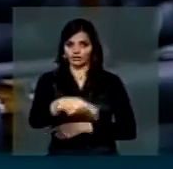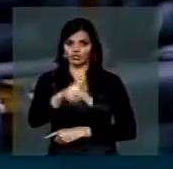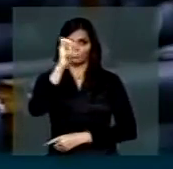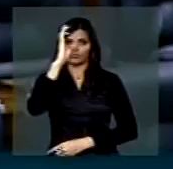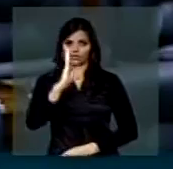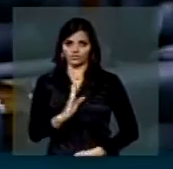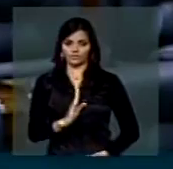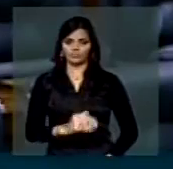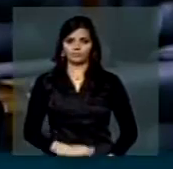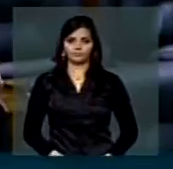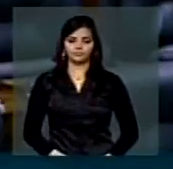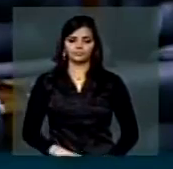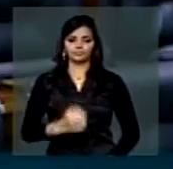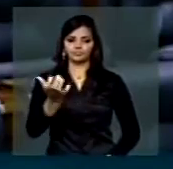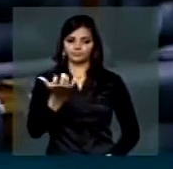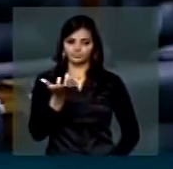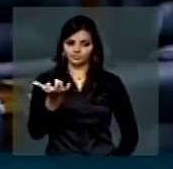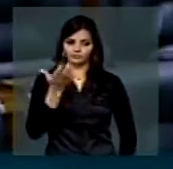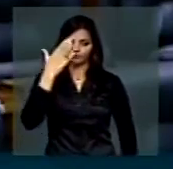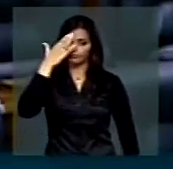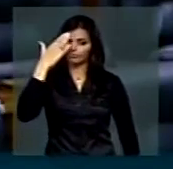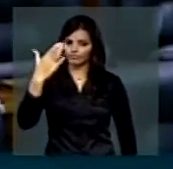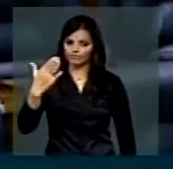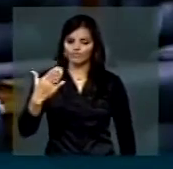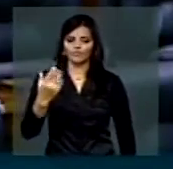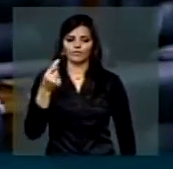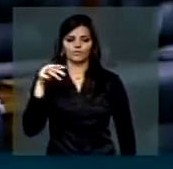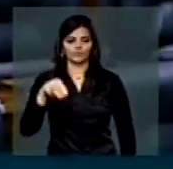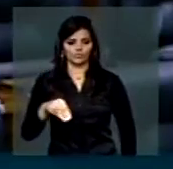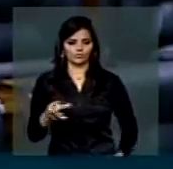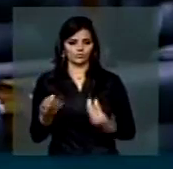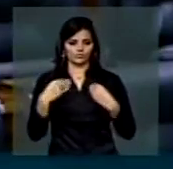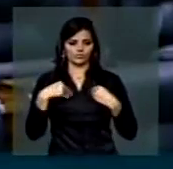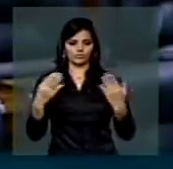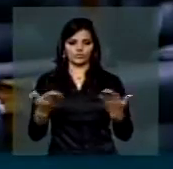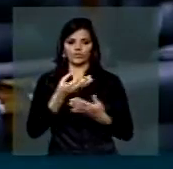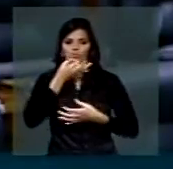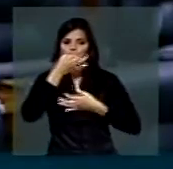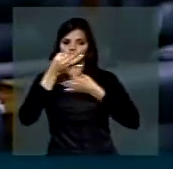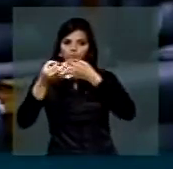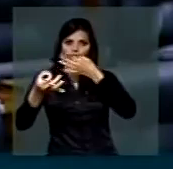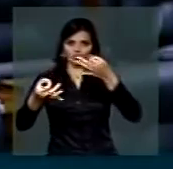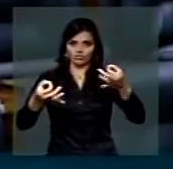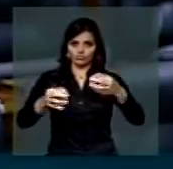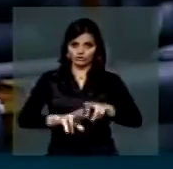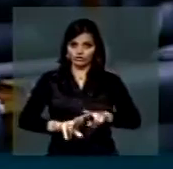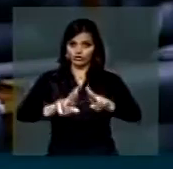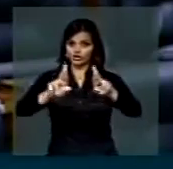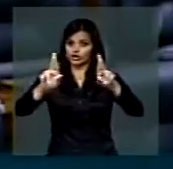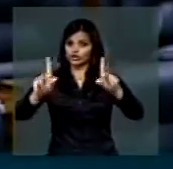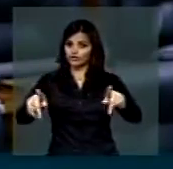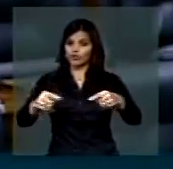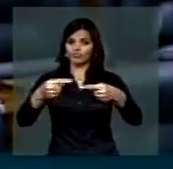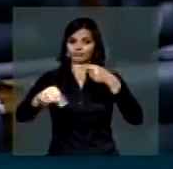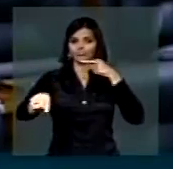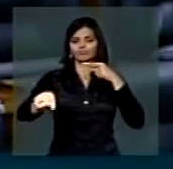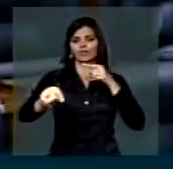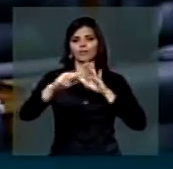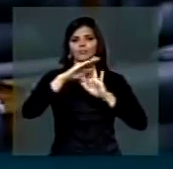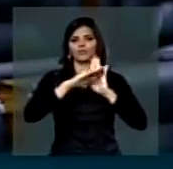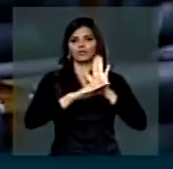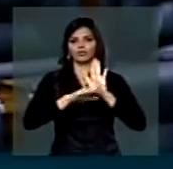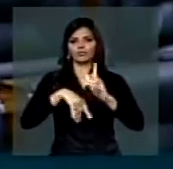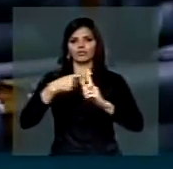país. Quero, agradecendo à parte, dizer que temos opiniões bastante diferentes sobre o programa